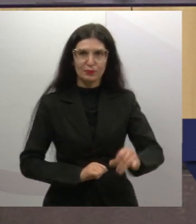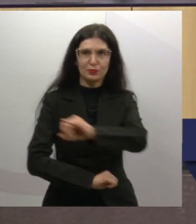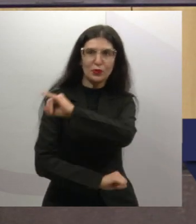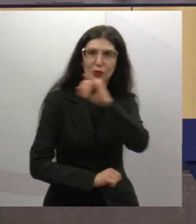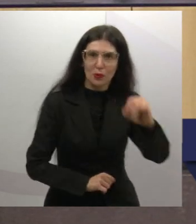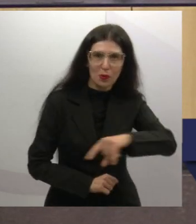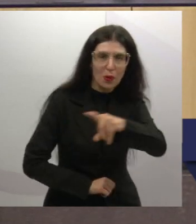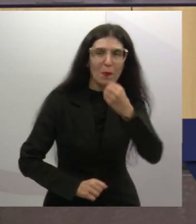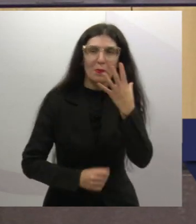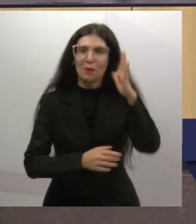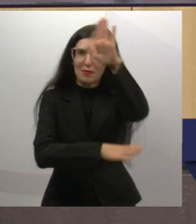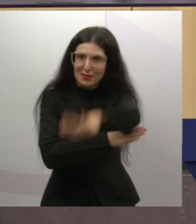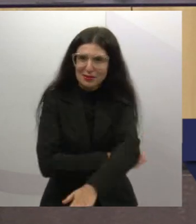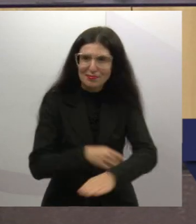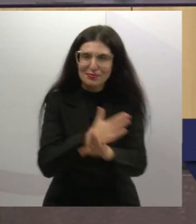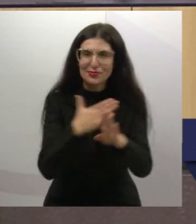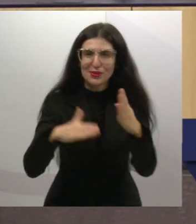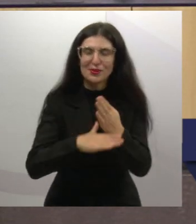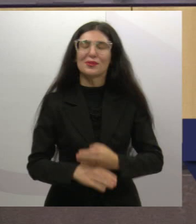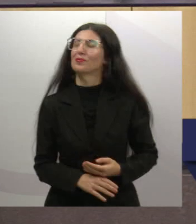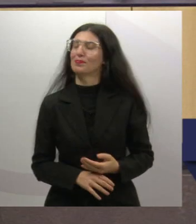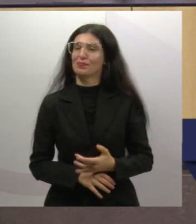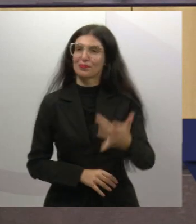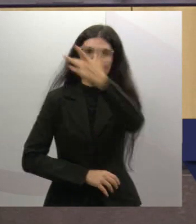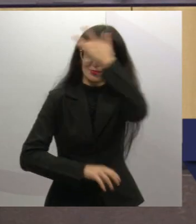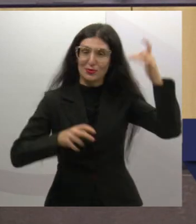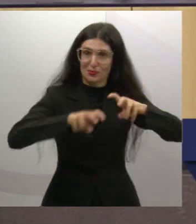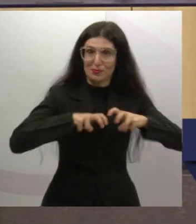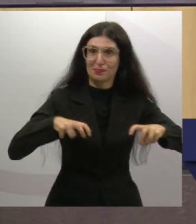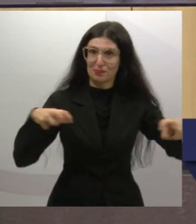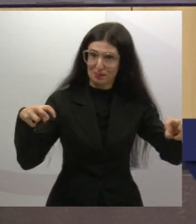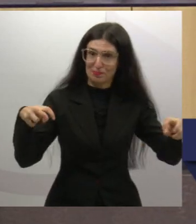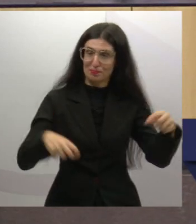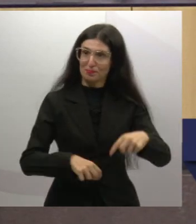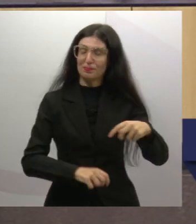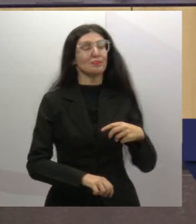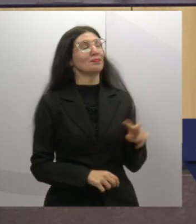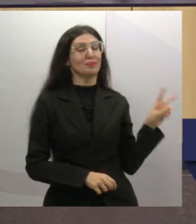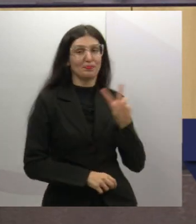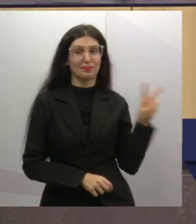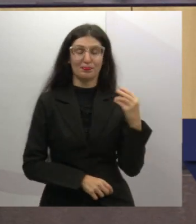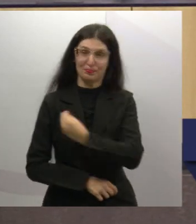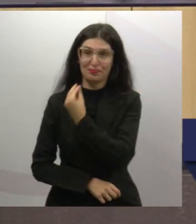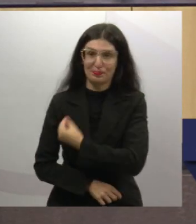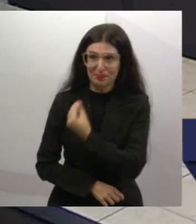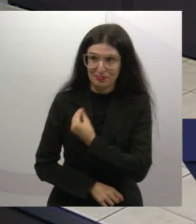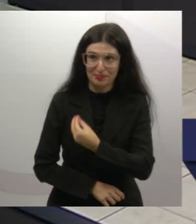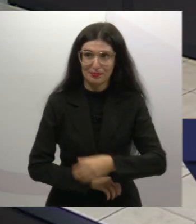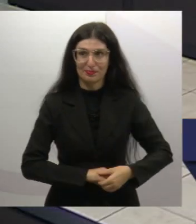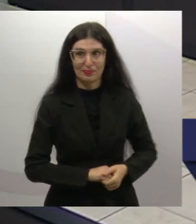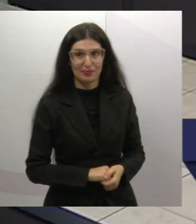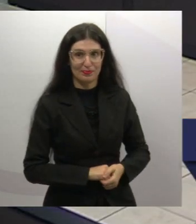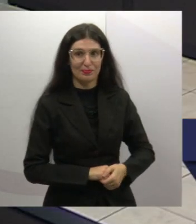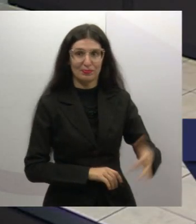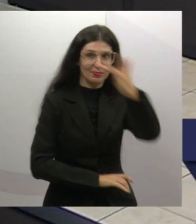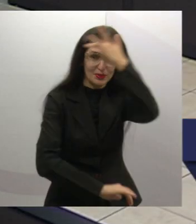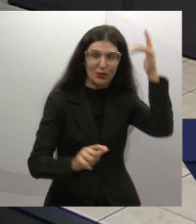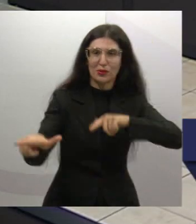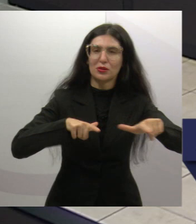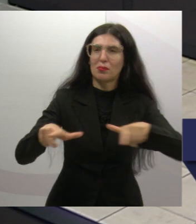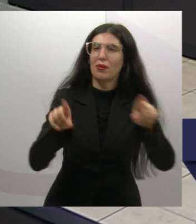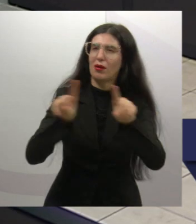Olá, boa tarde a todos. Senhores membros da mesa, vereadores presentes,